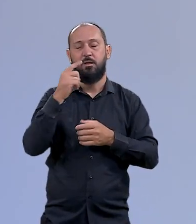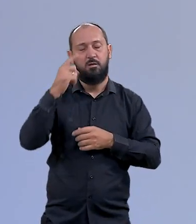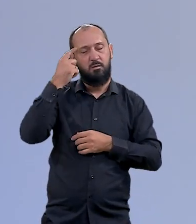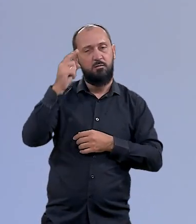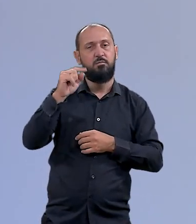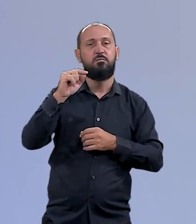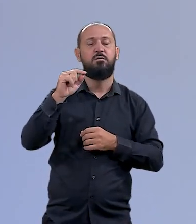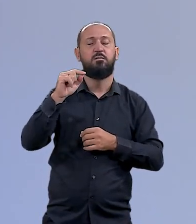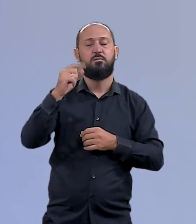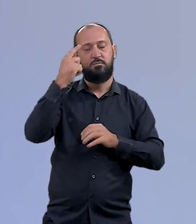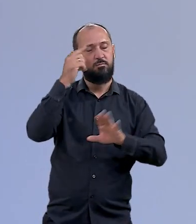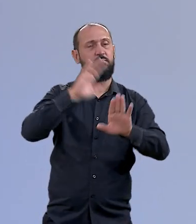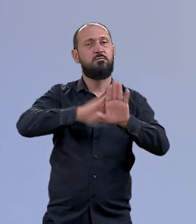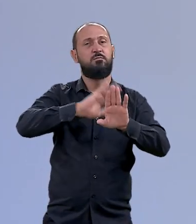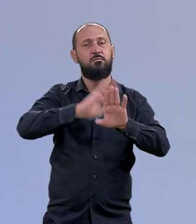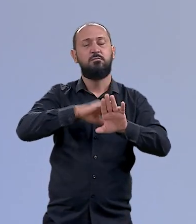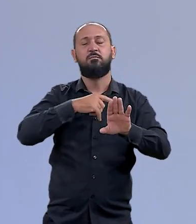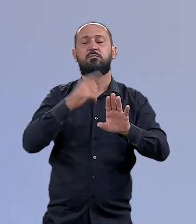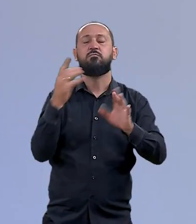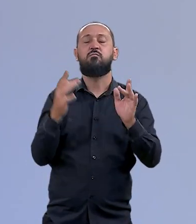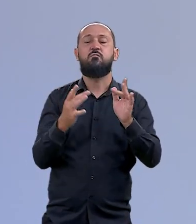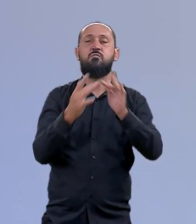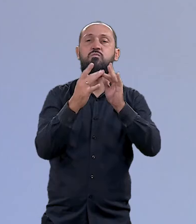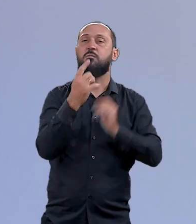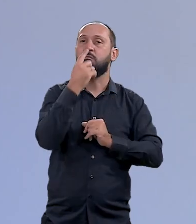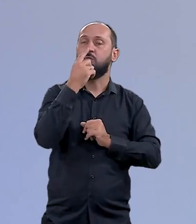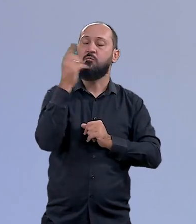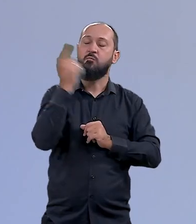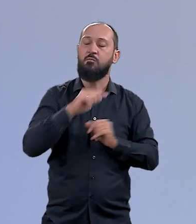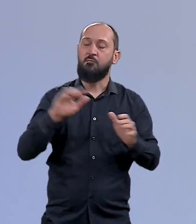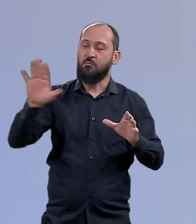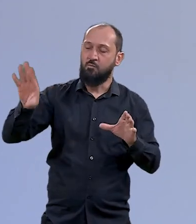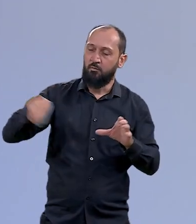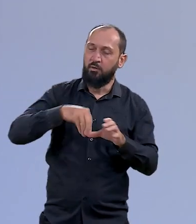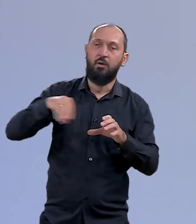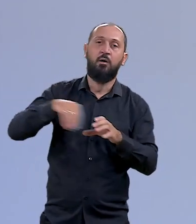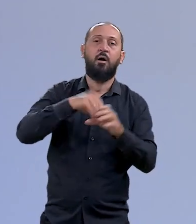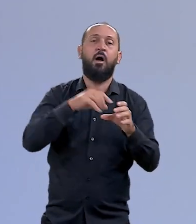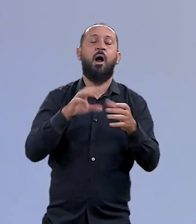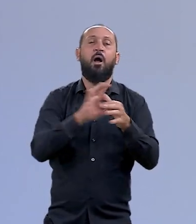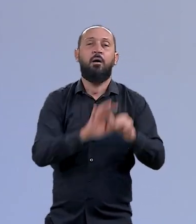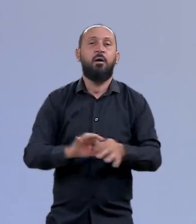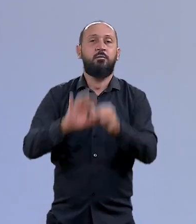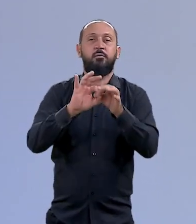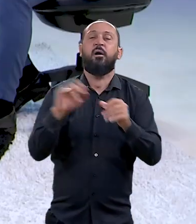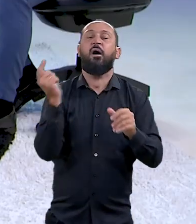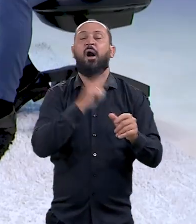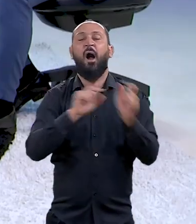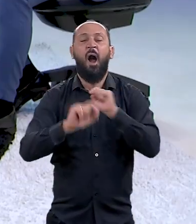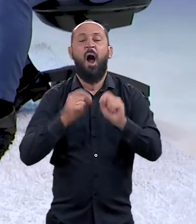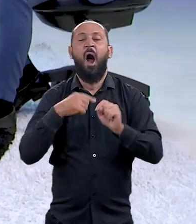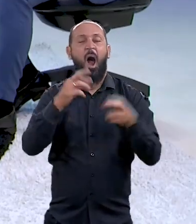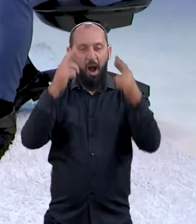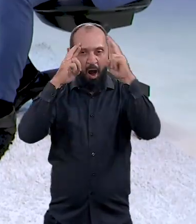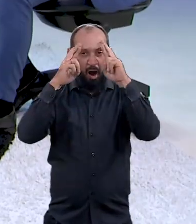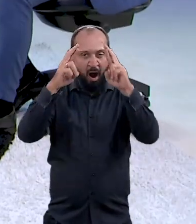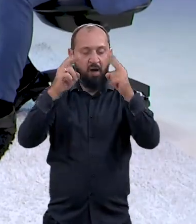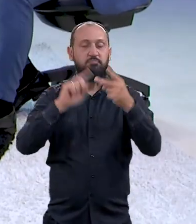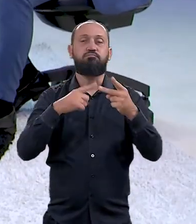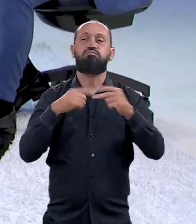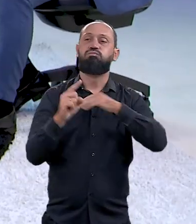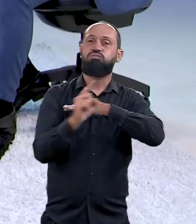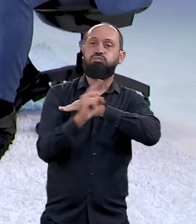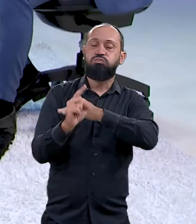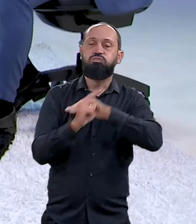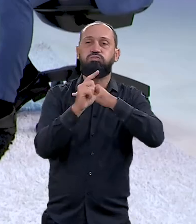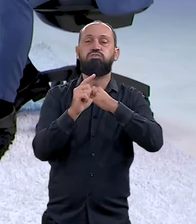Né? Então, essa é a grande distinção. Né? Ela passa, a federação, a existir como se fosse efetivamente um partido. É uma aliança entre esses partidos que eles